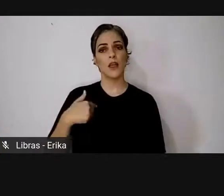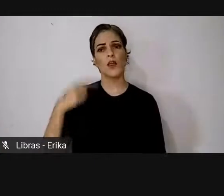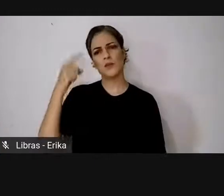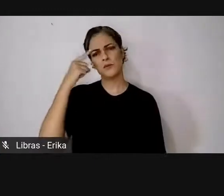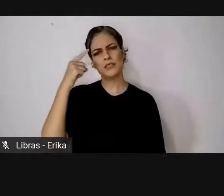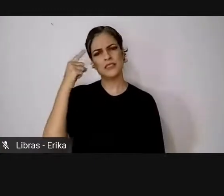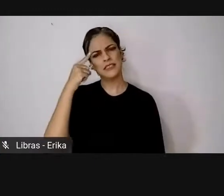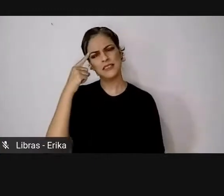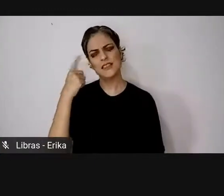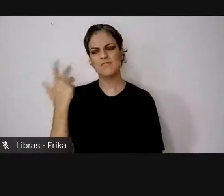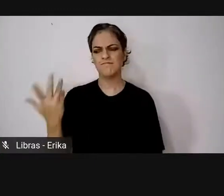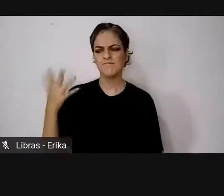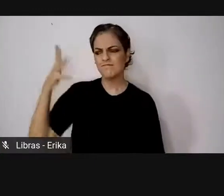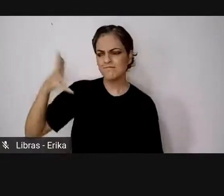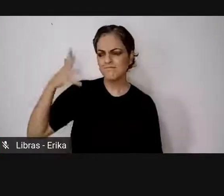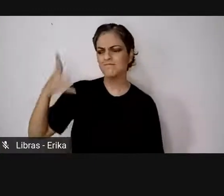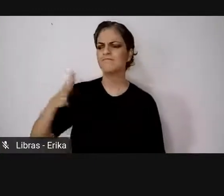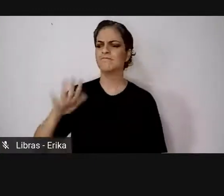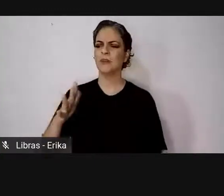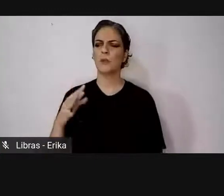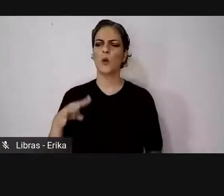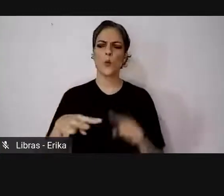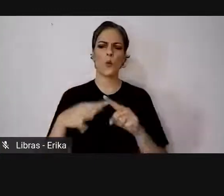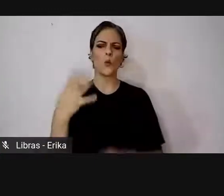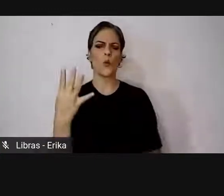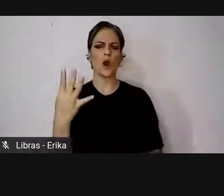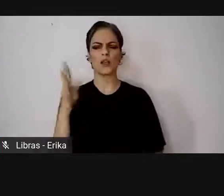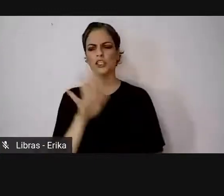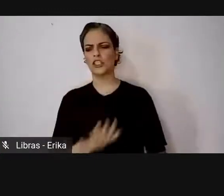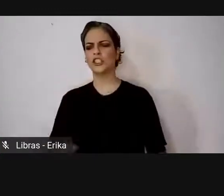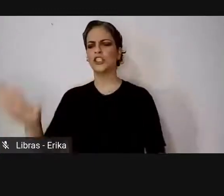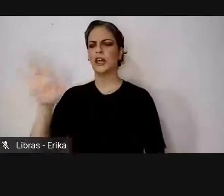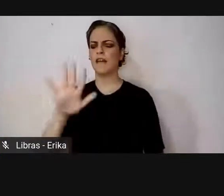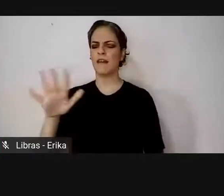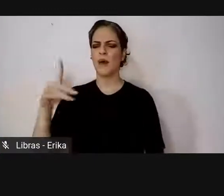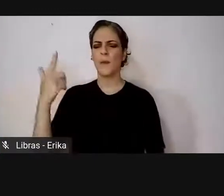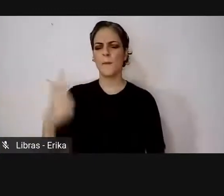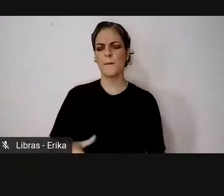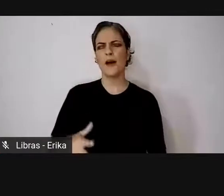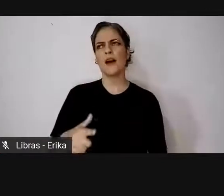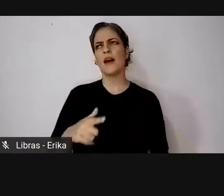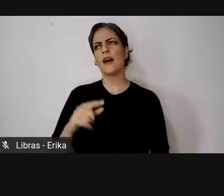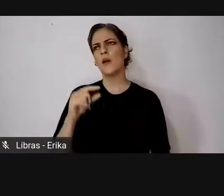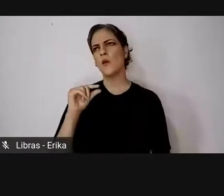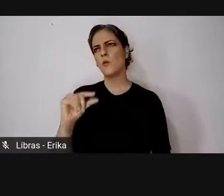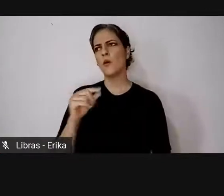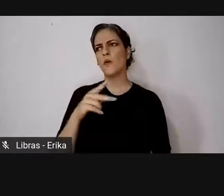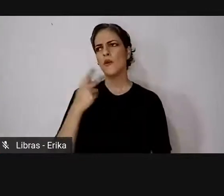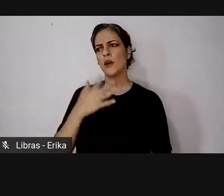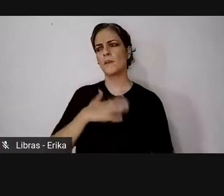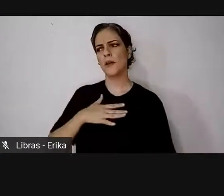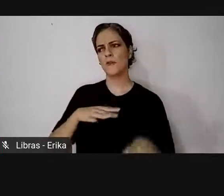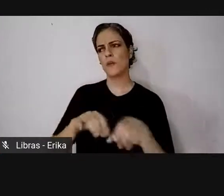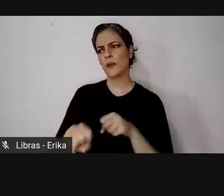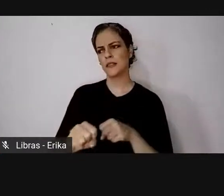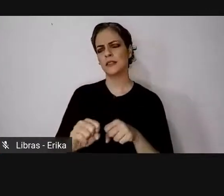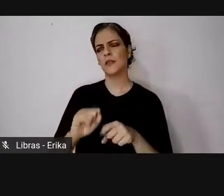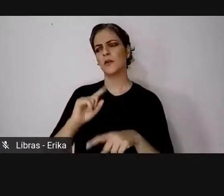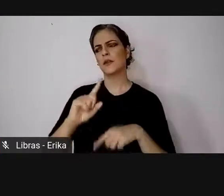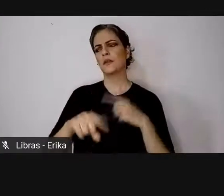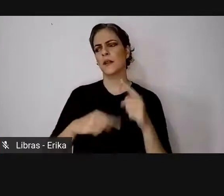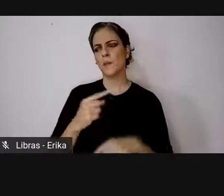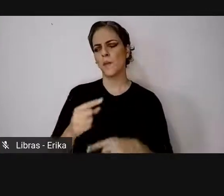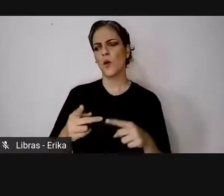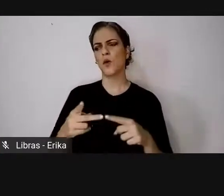em 4 pontos gerais, um pouquinho falar da minha formação, depois, posteriormente, do meu trabalho na Câmara